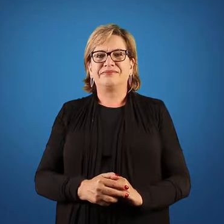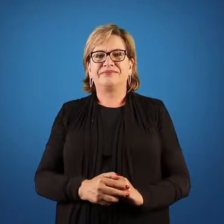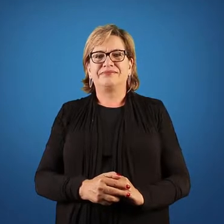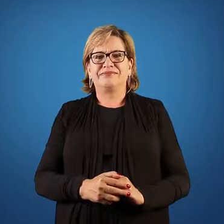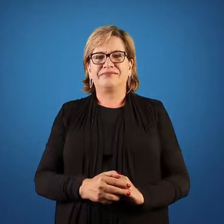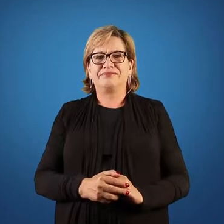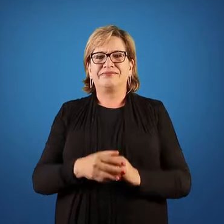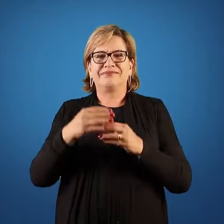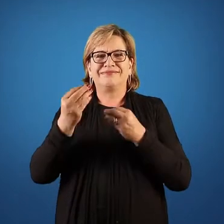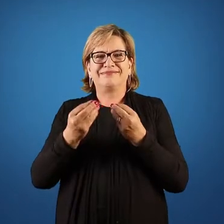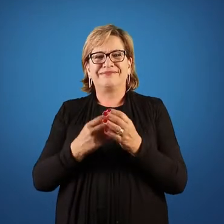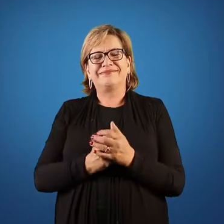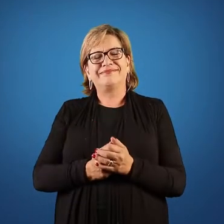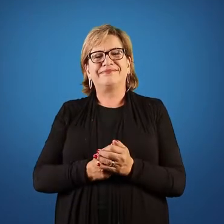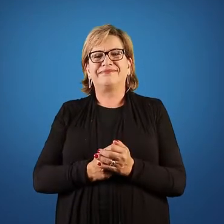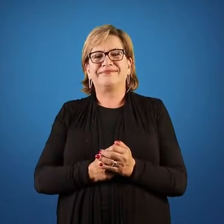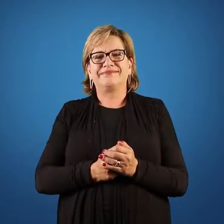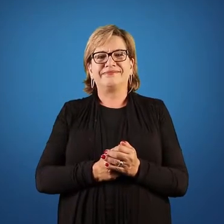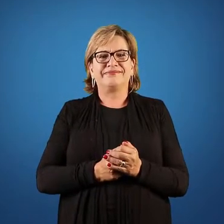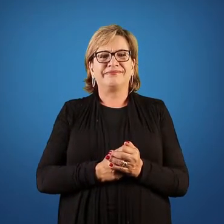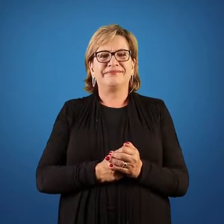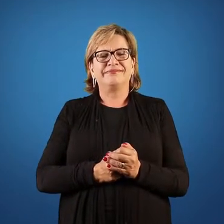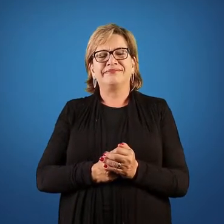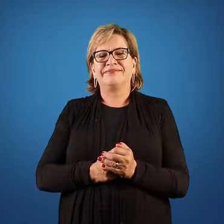Ele vai ser dentro.